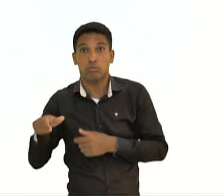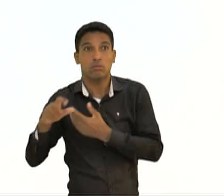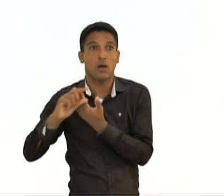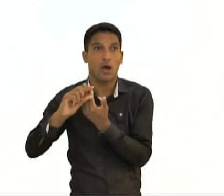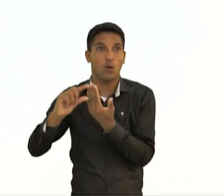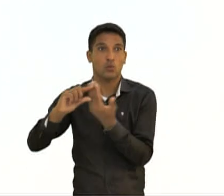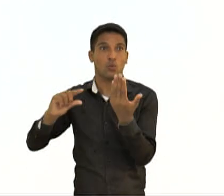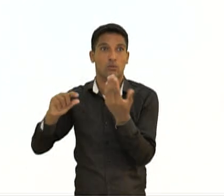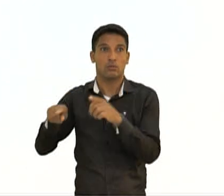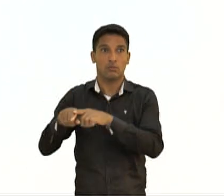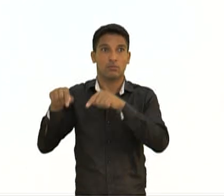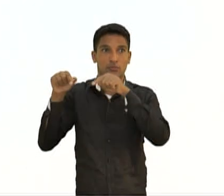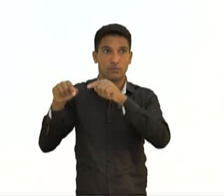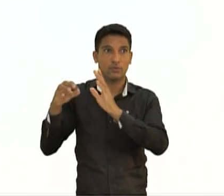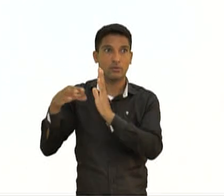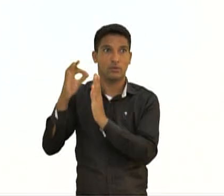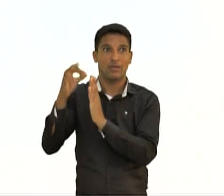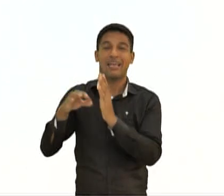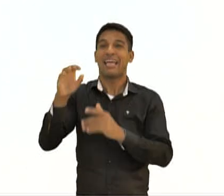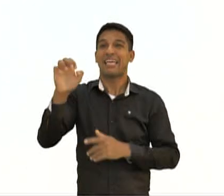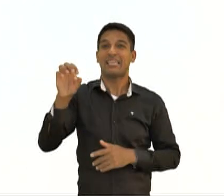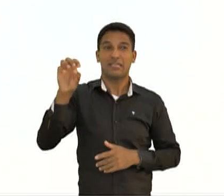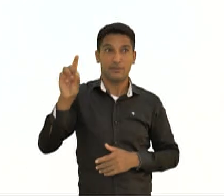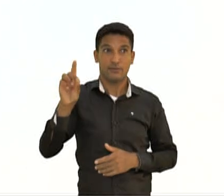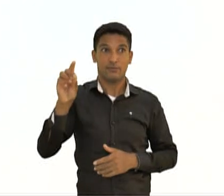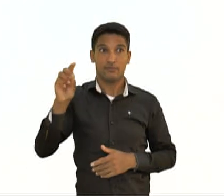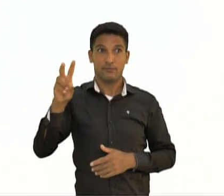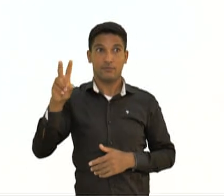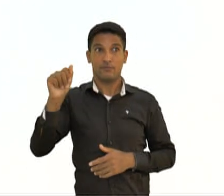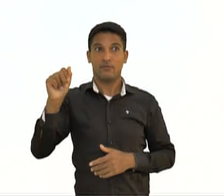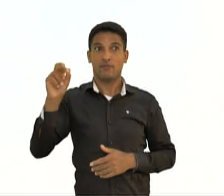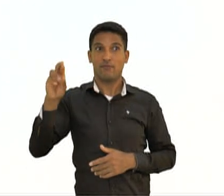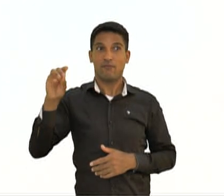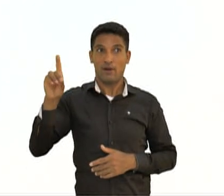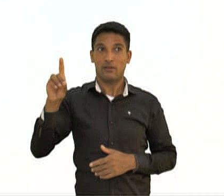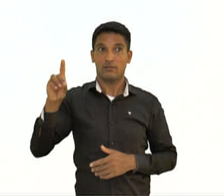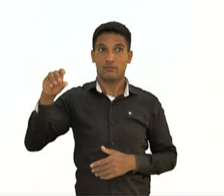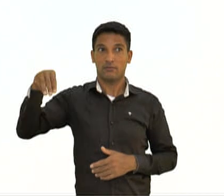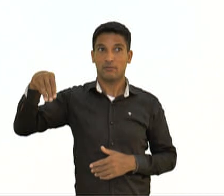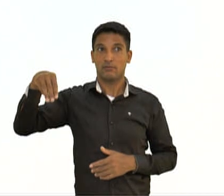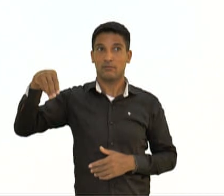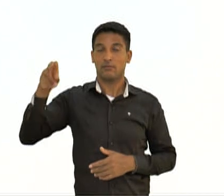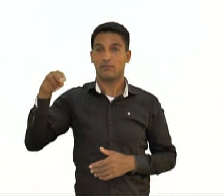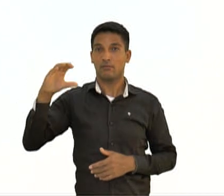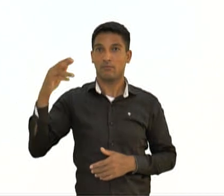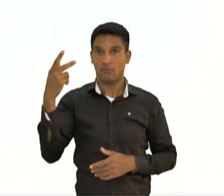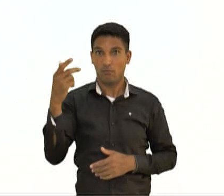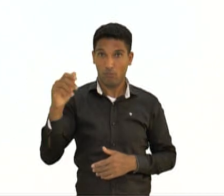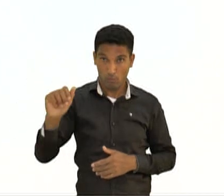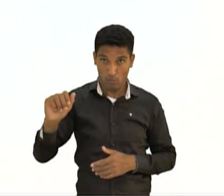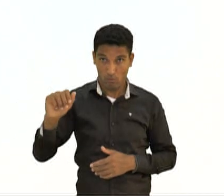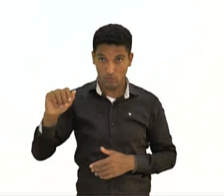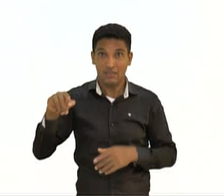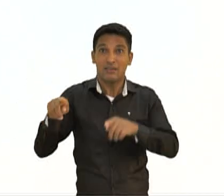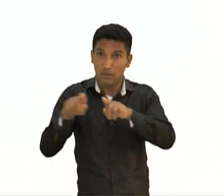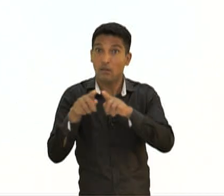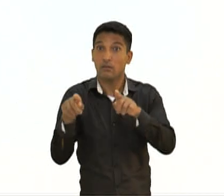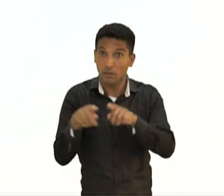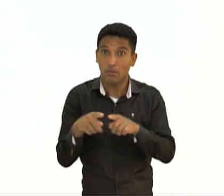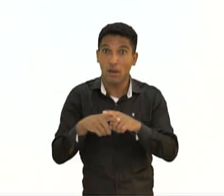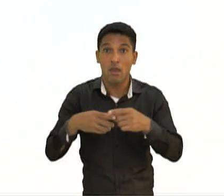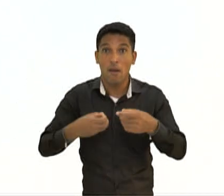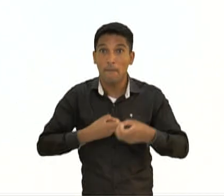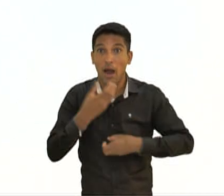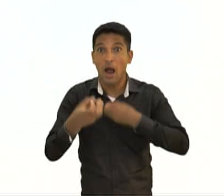do movimento artístico alemão. A obra O Grito, que nós já vamos ver aqui, de 1893, é uma